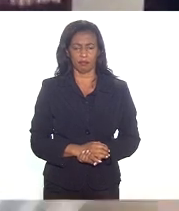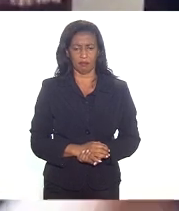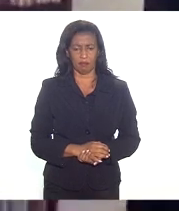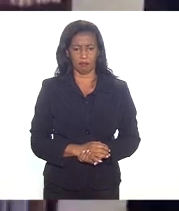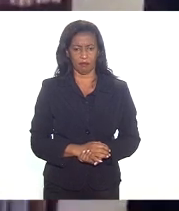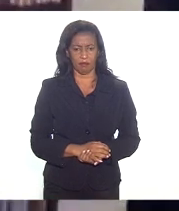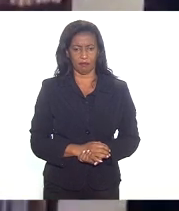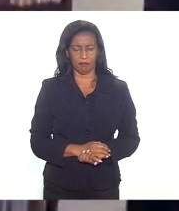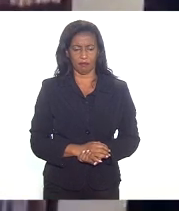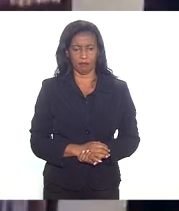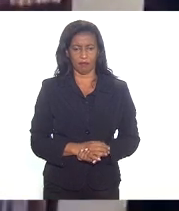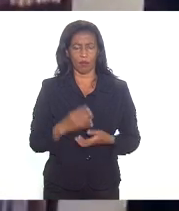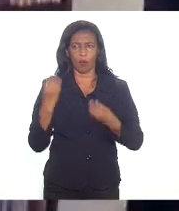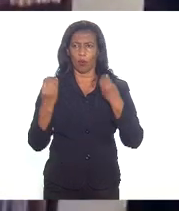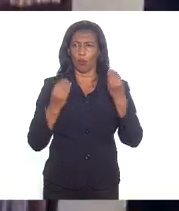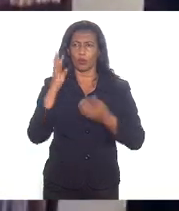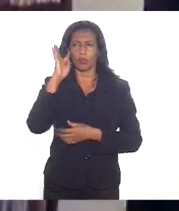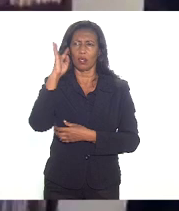ou se resolve.